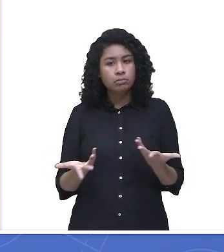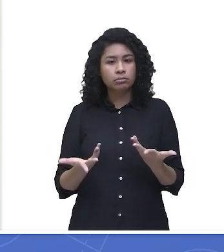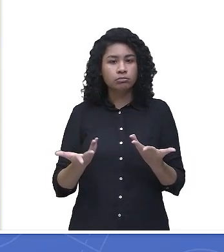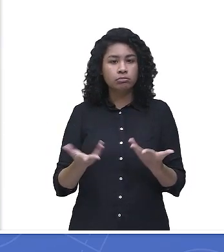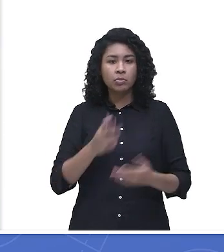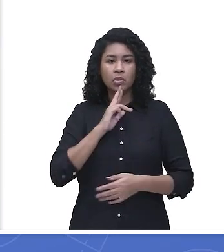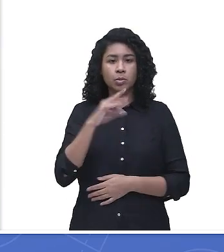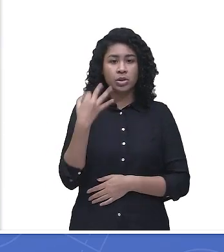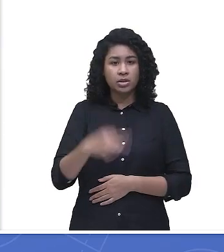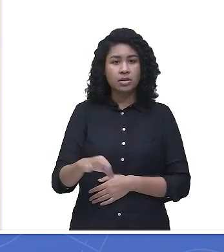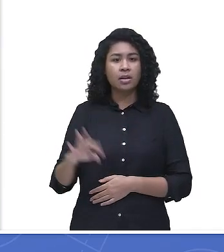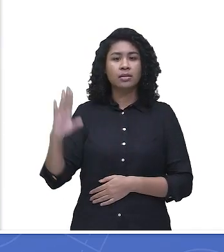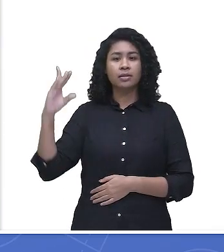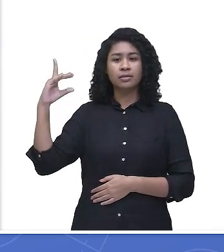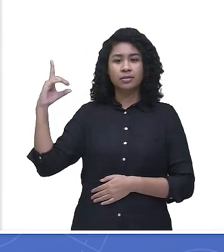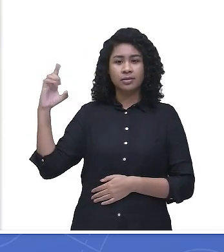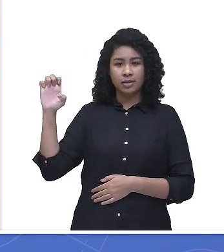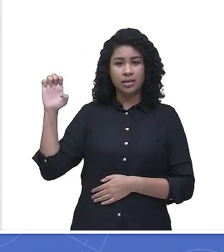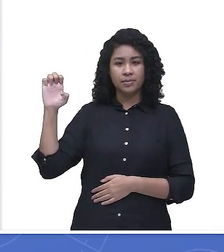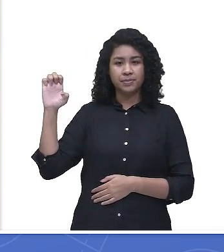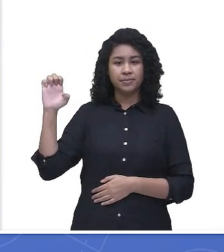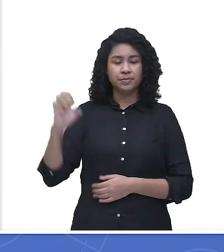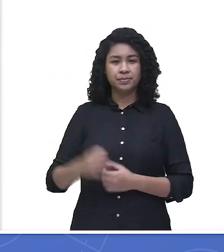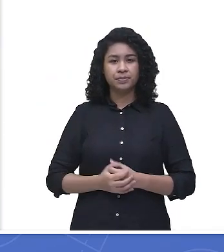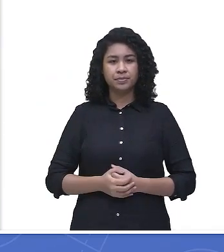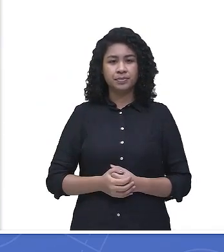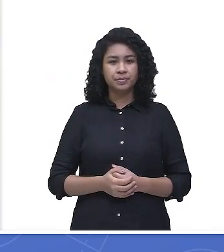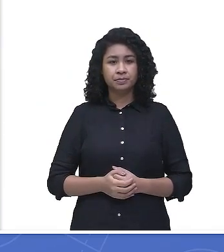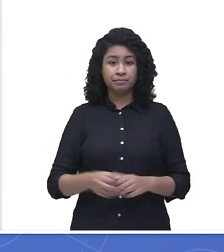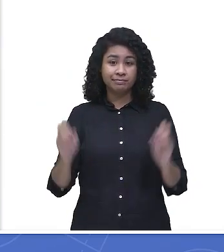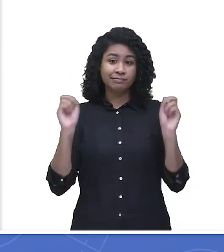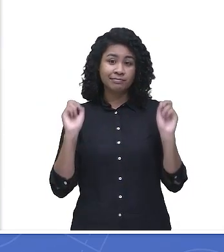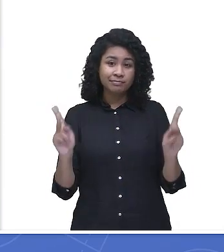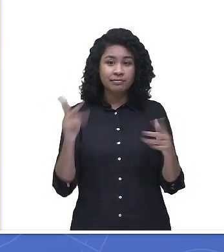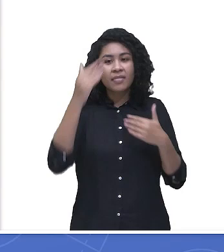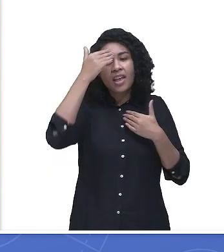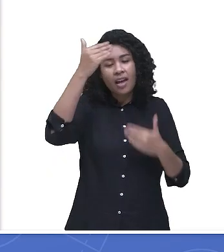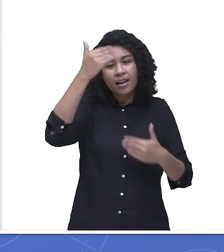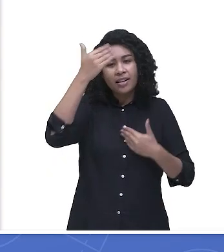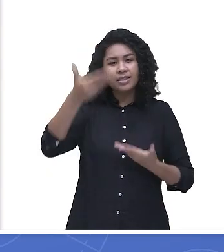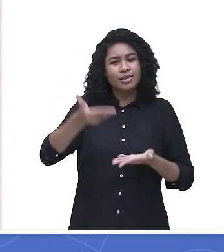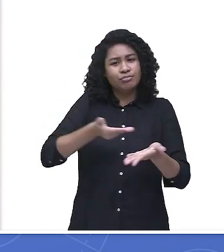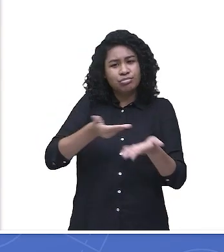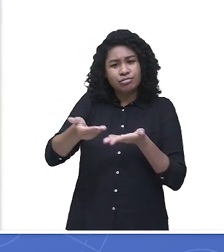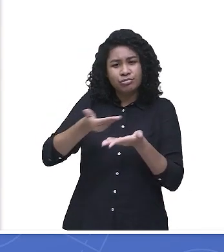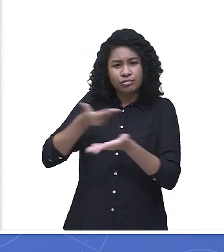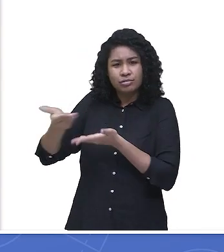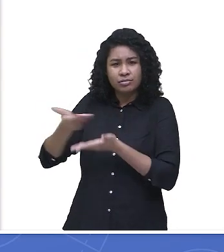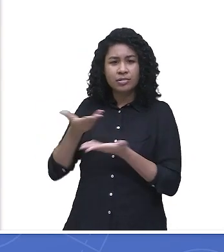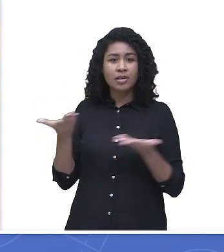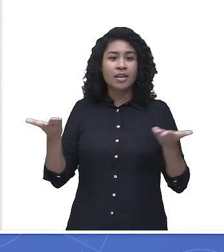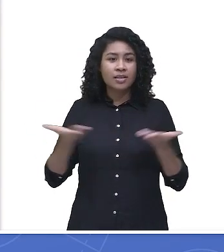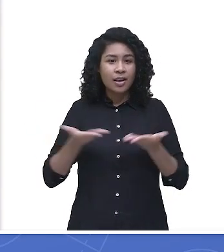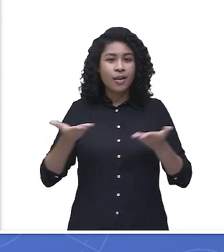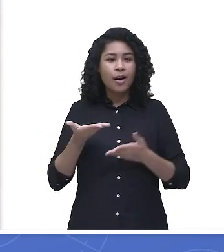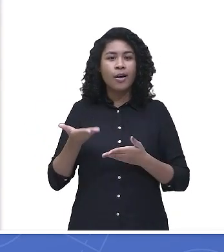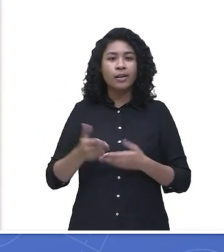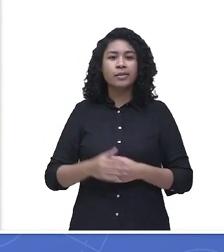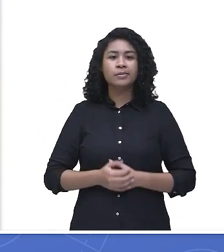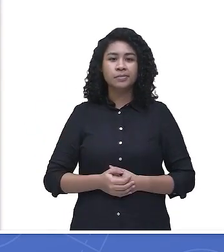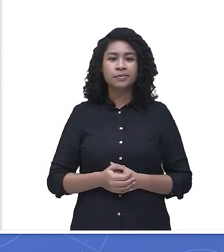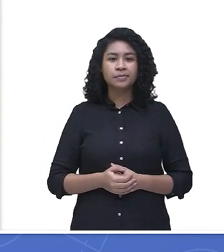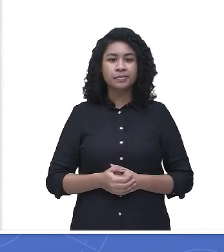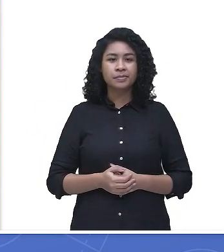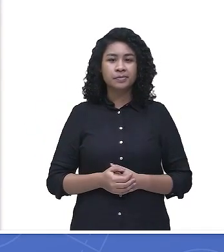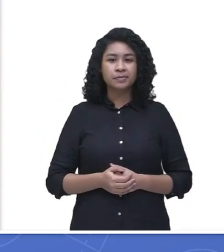correta só pode ser a letra E. Certo? Agradeço a participação de todos e agora vocês ficam com o próximo momento